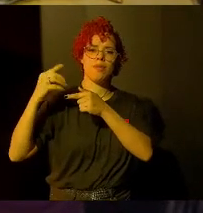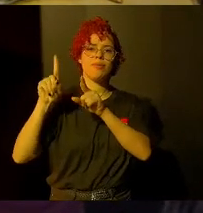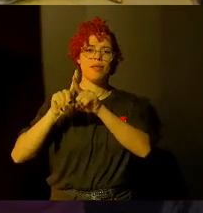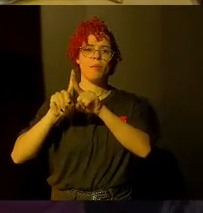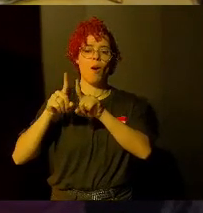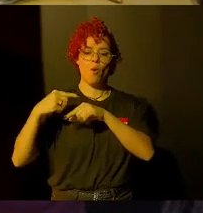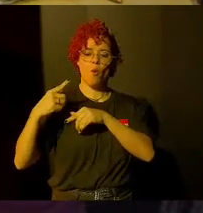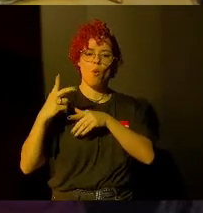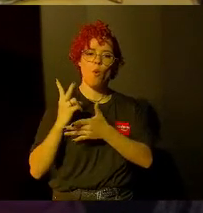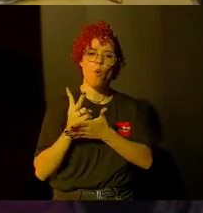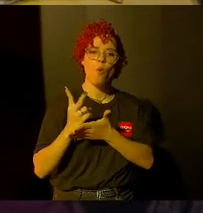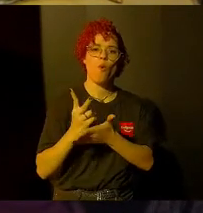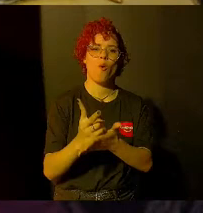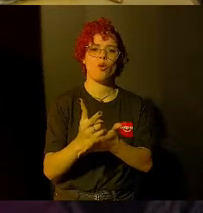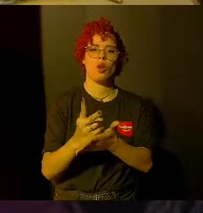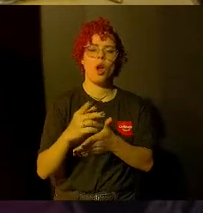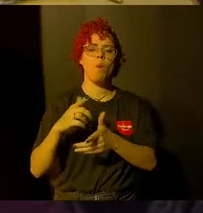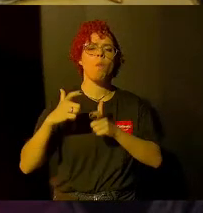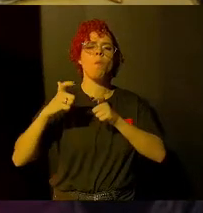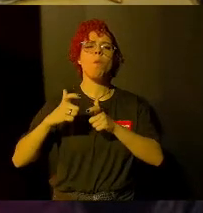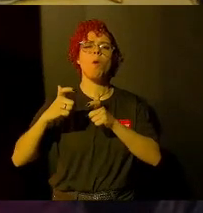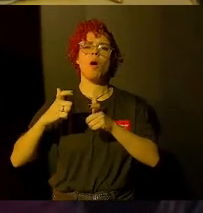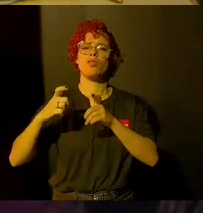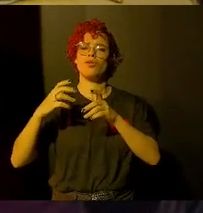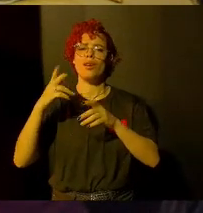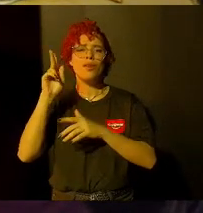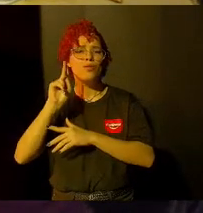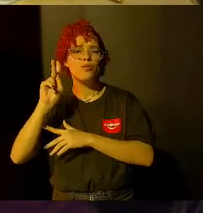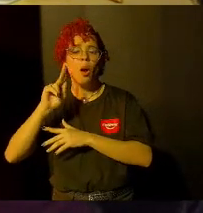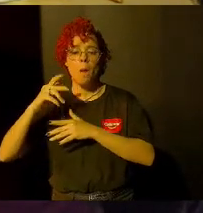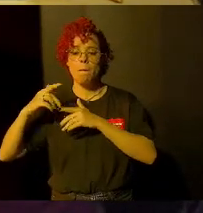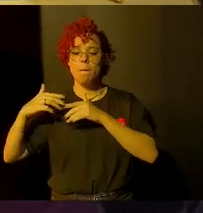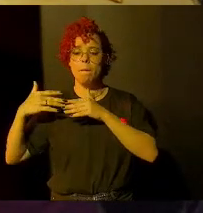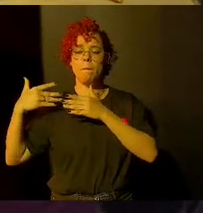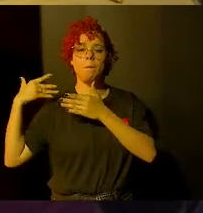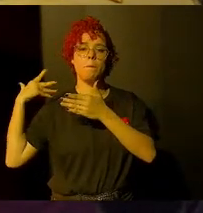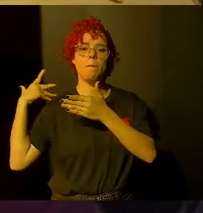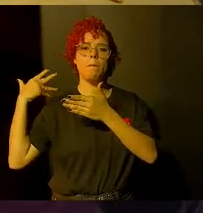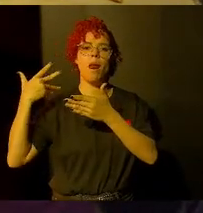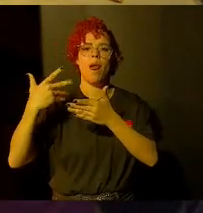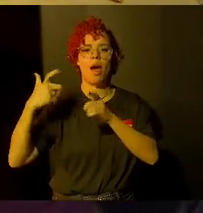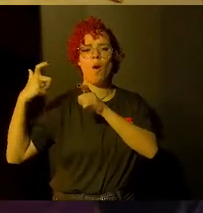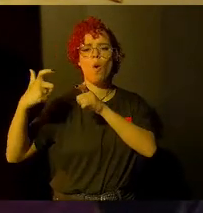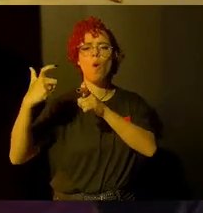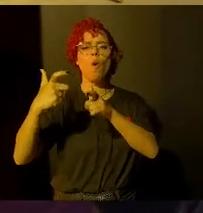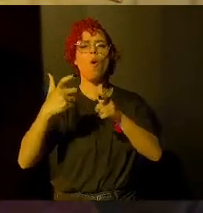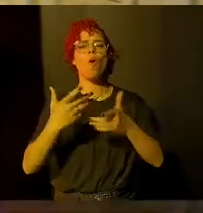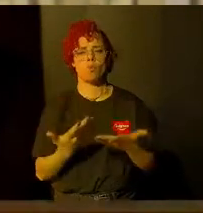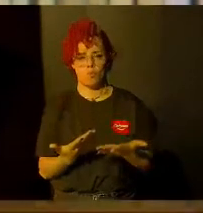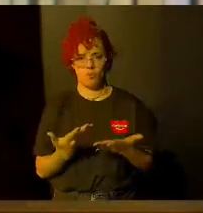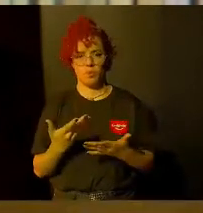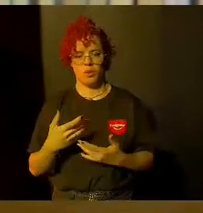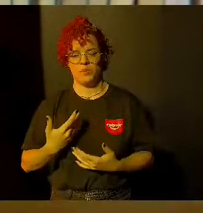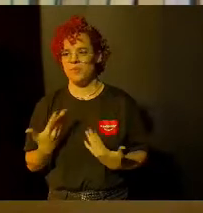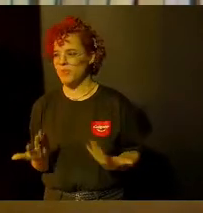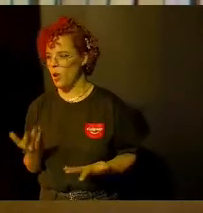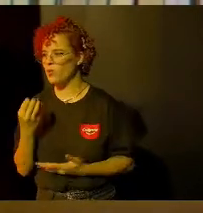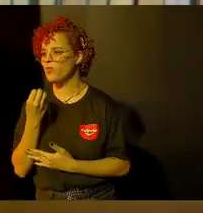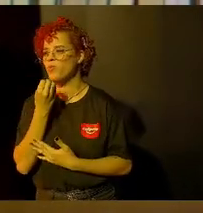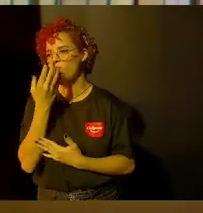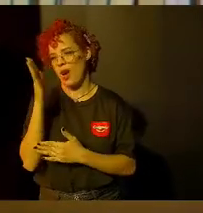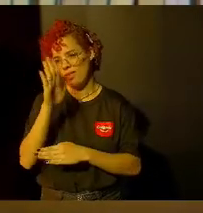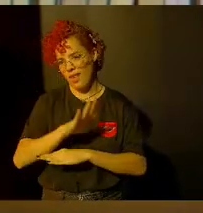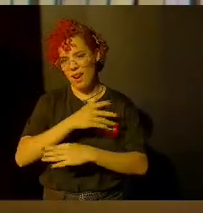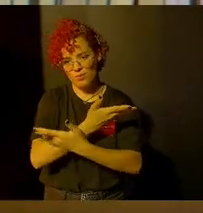e por onde que essa história passa bom gente é boa tarde a